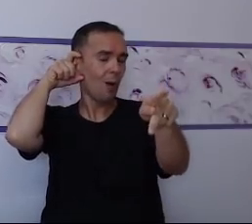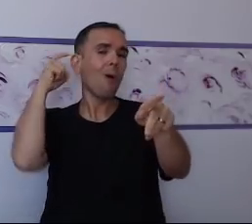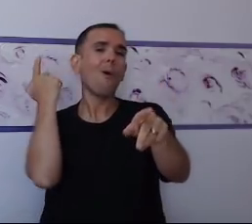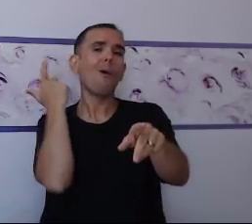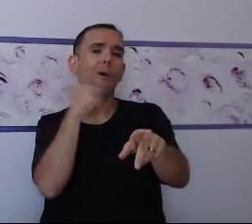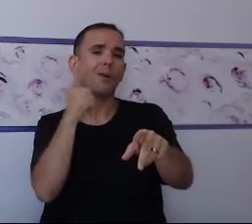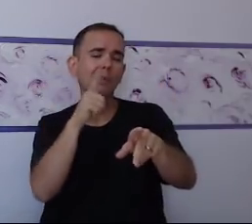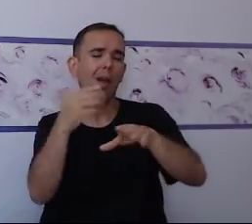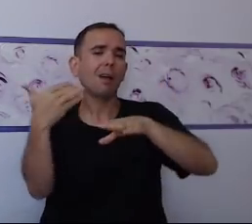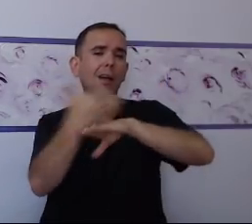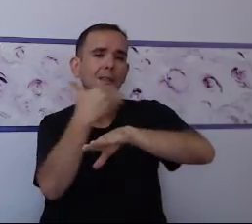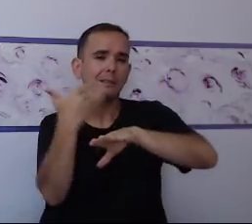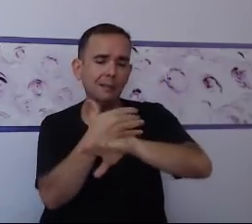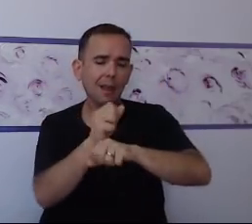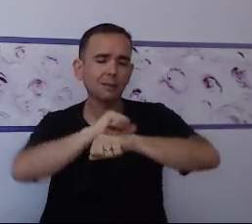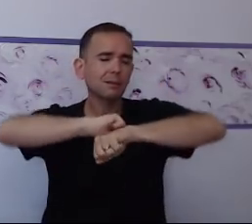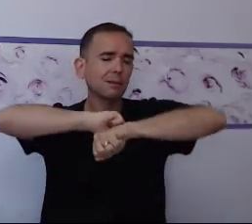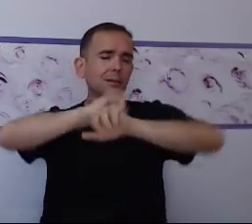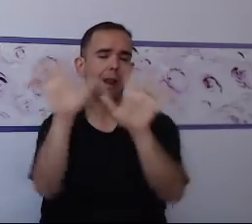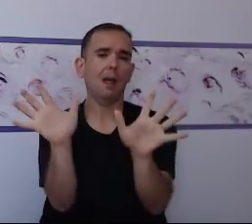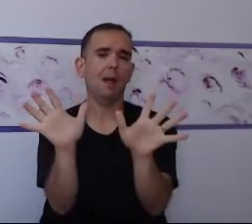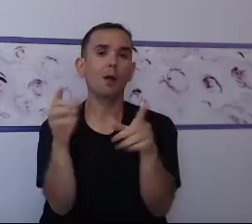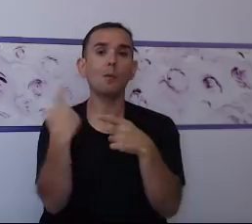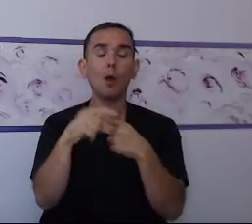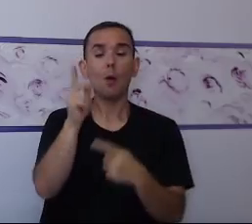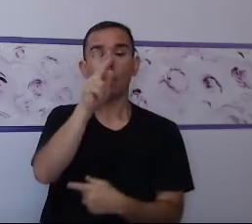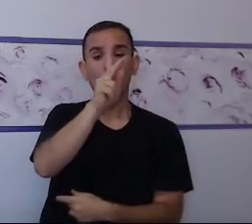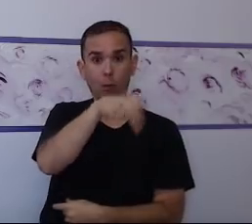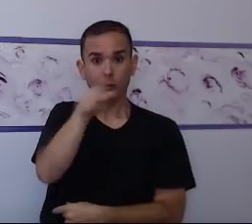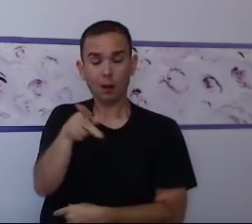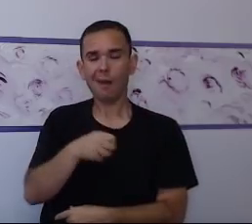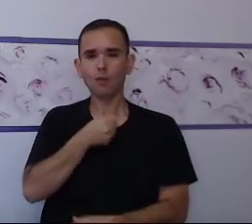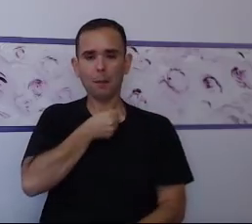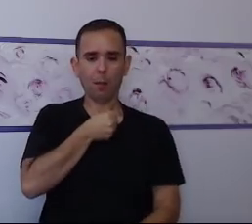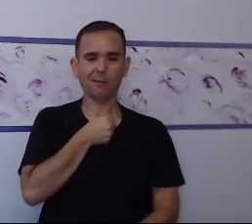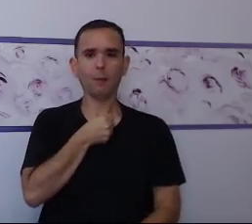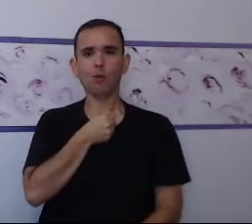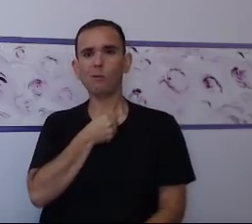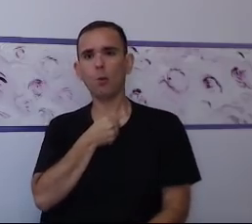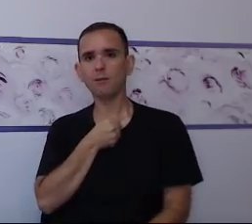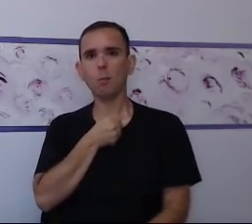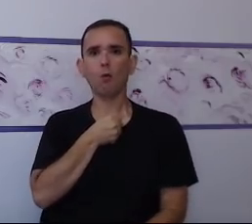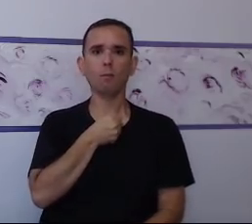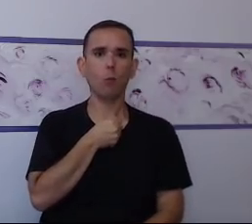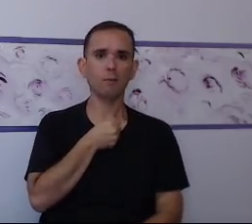ao conteúdo de forma clara, porque o professor fala no